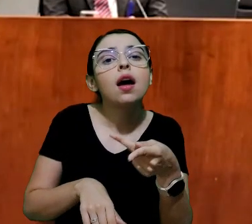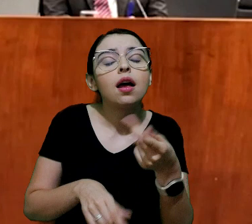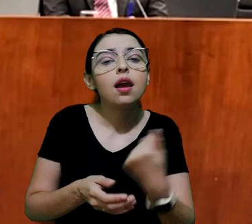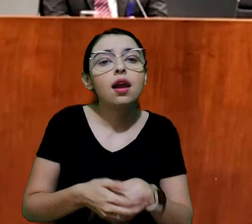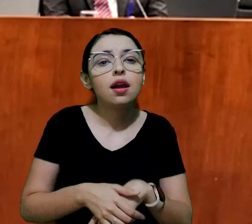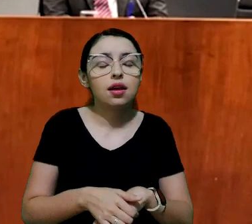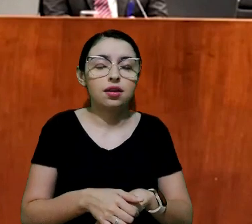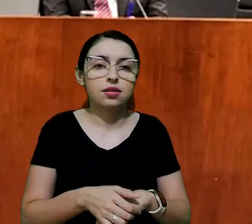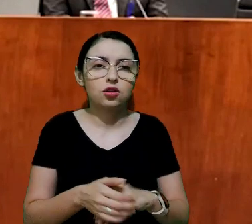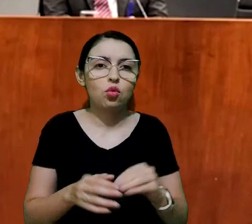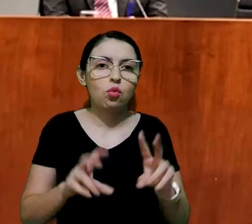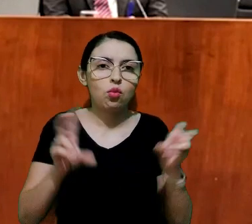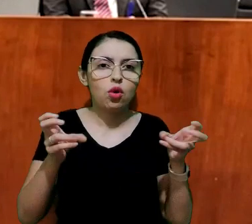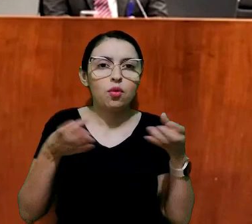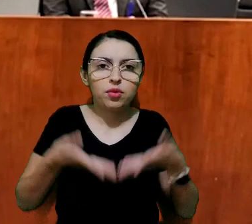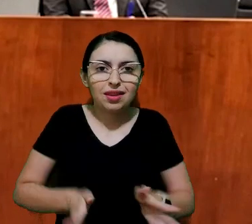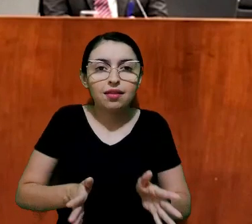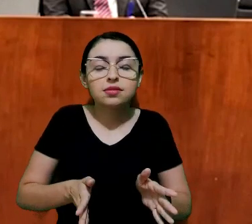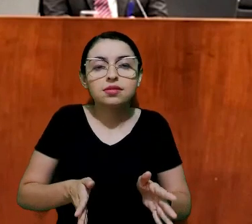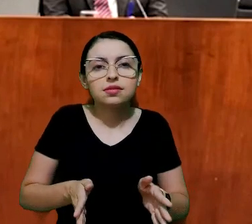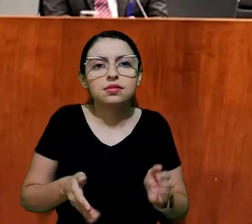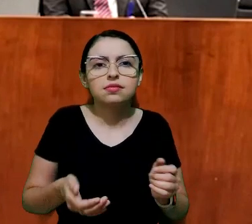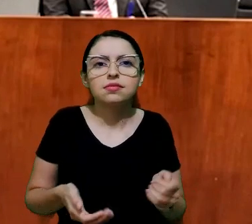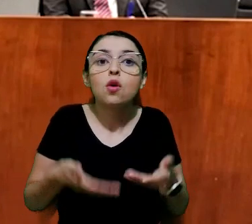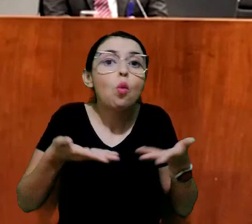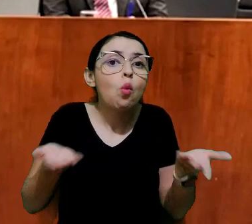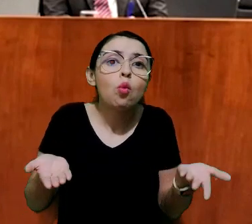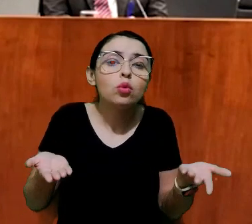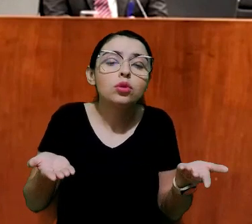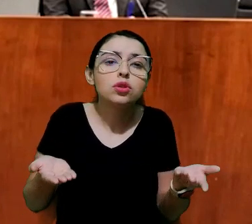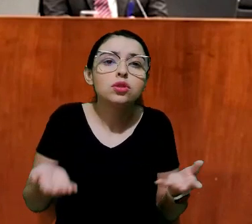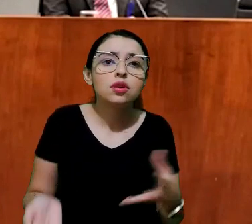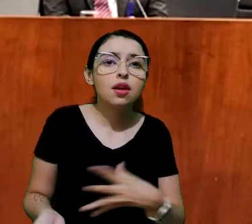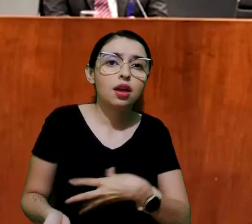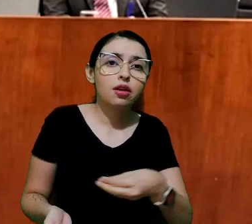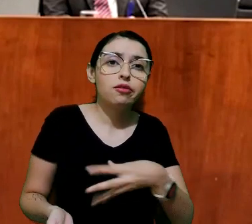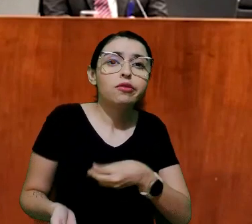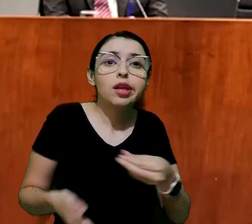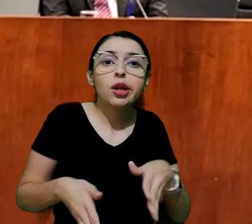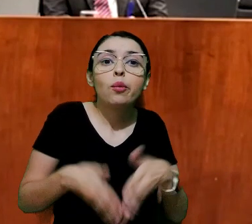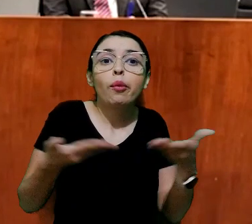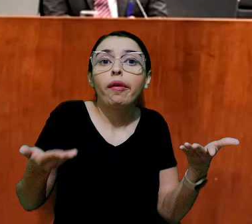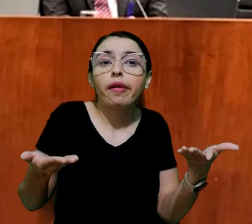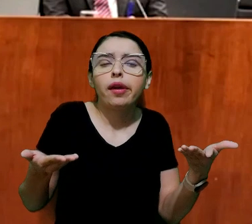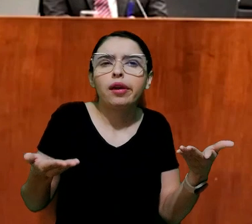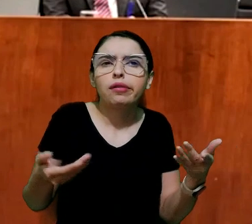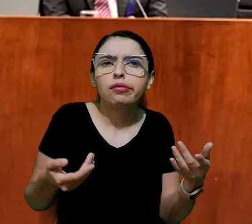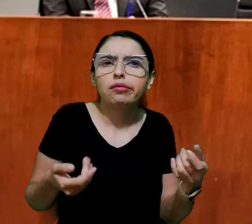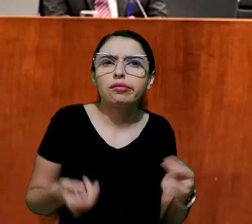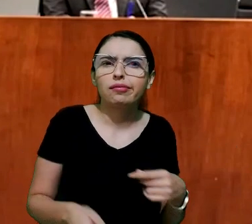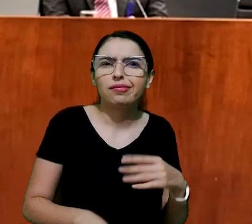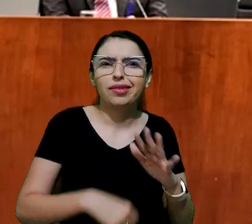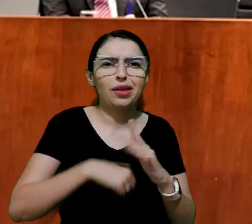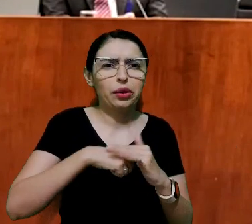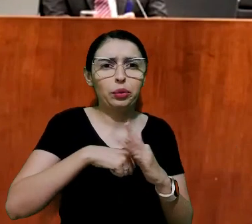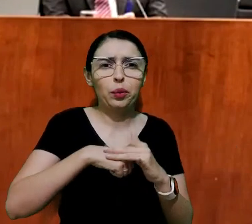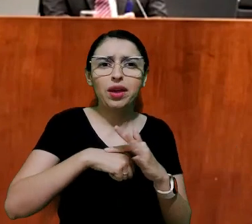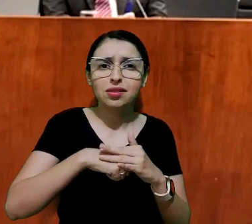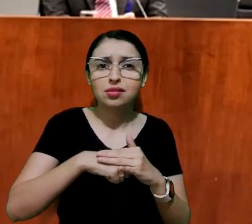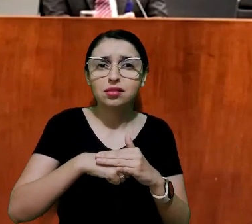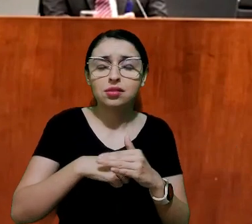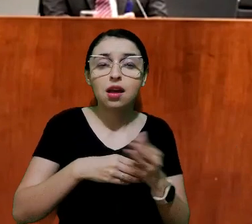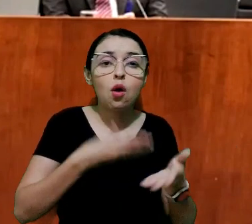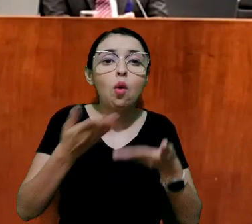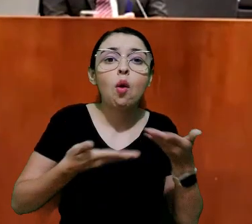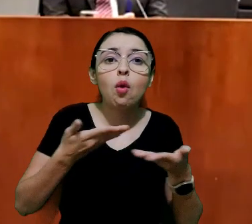genética. Onde eu nasci? Sou filho de quem? Eu tenho uma doença, eu quero me tratar.